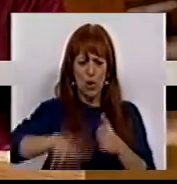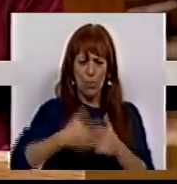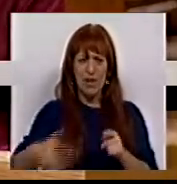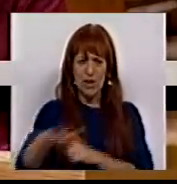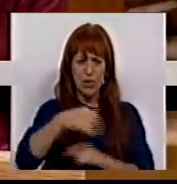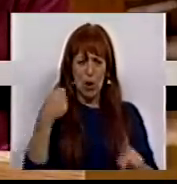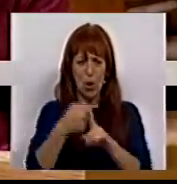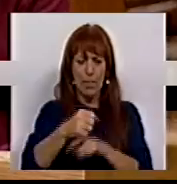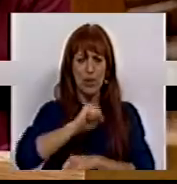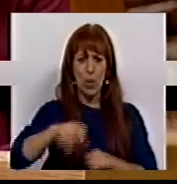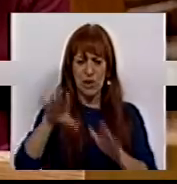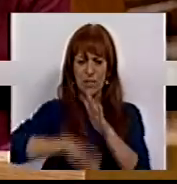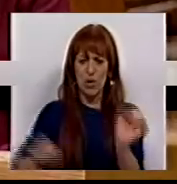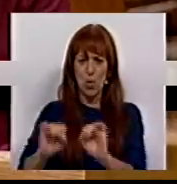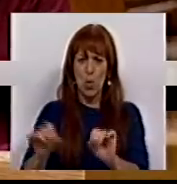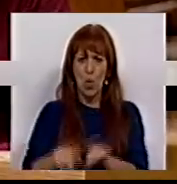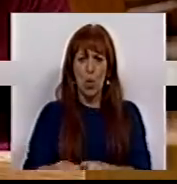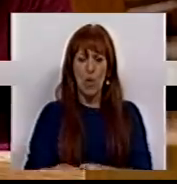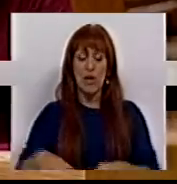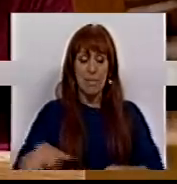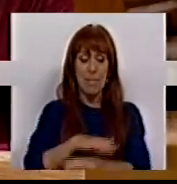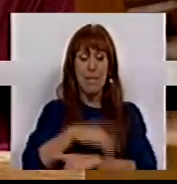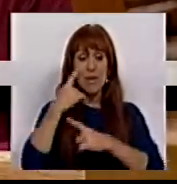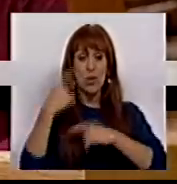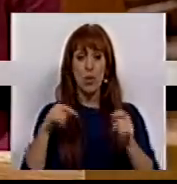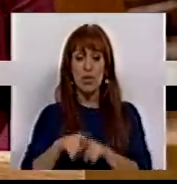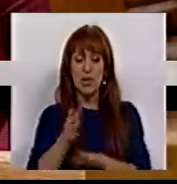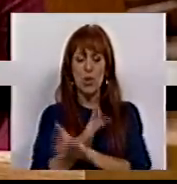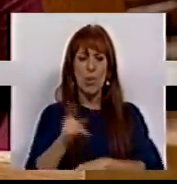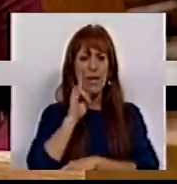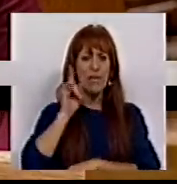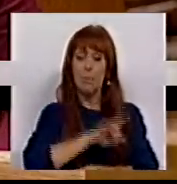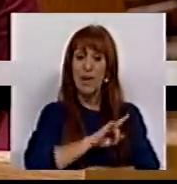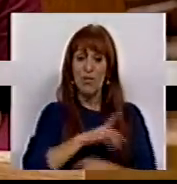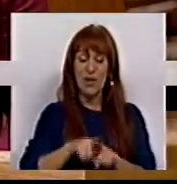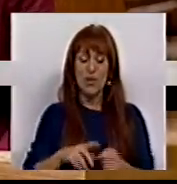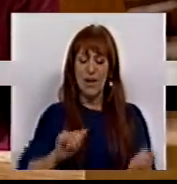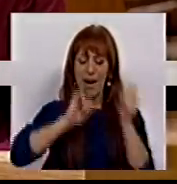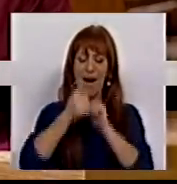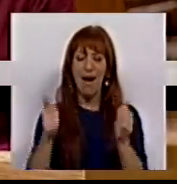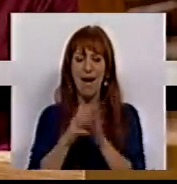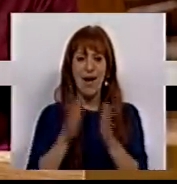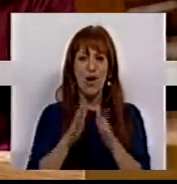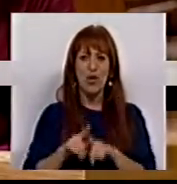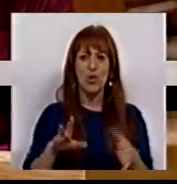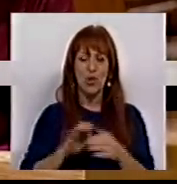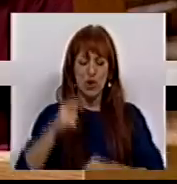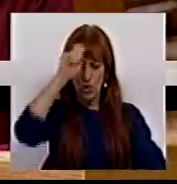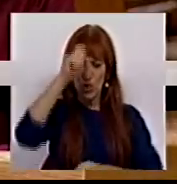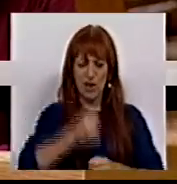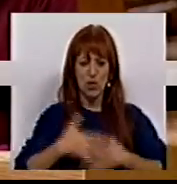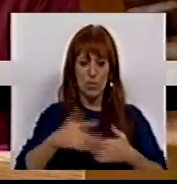nacional de combate à precariedade na administração pública e no setor privado. a conversão de todos os estágios